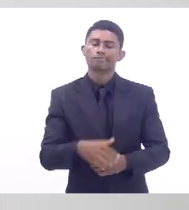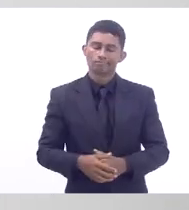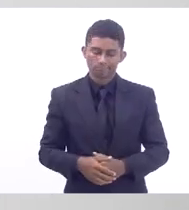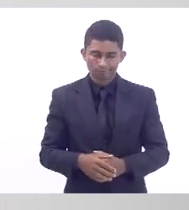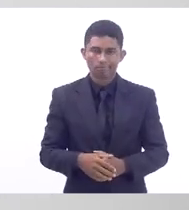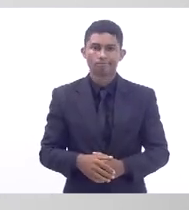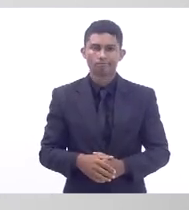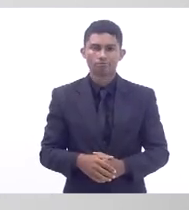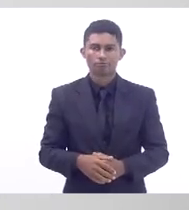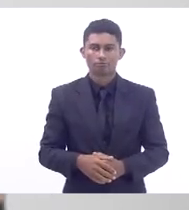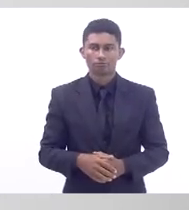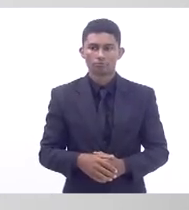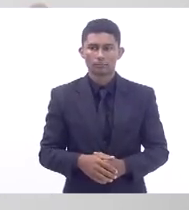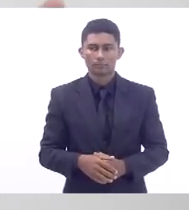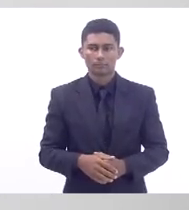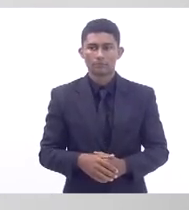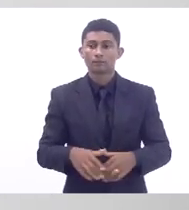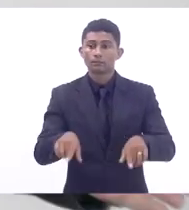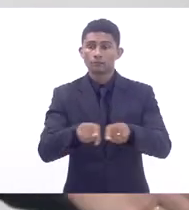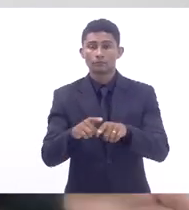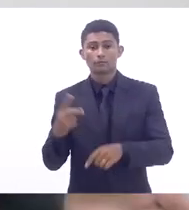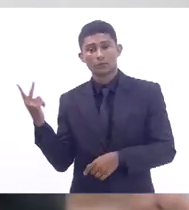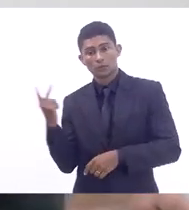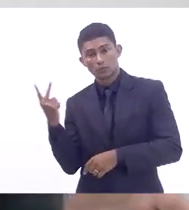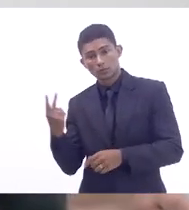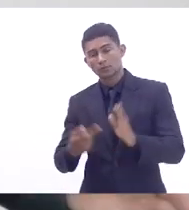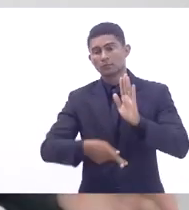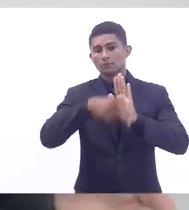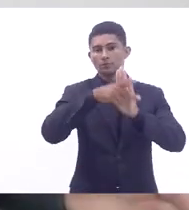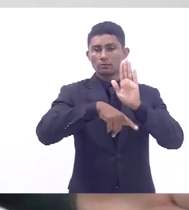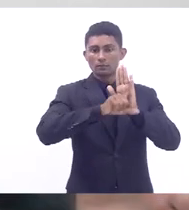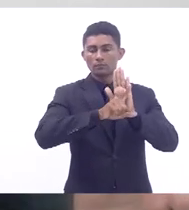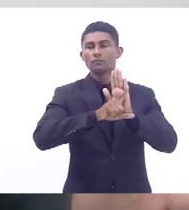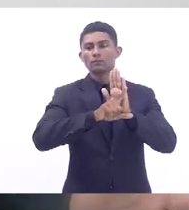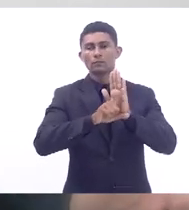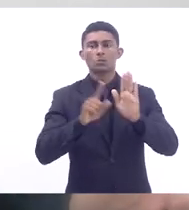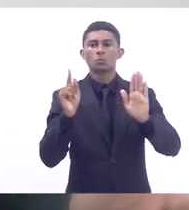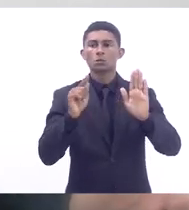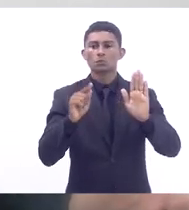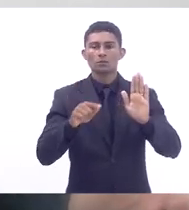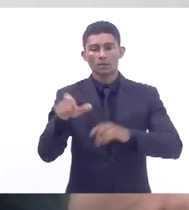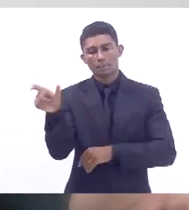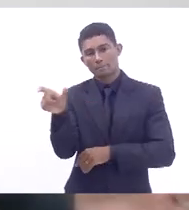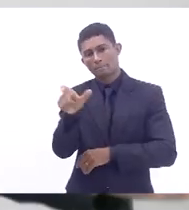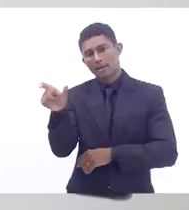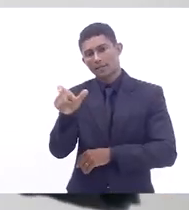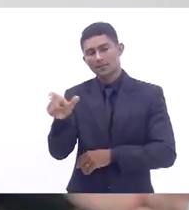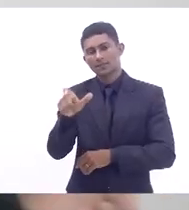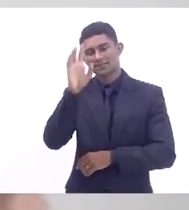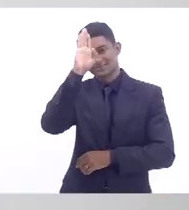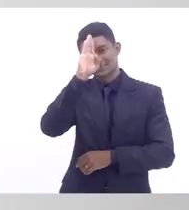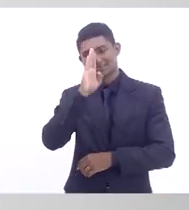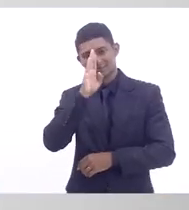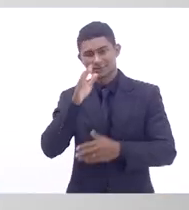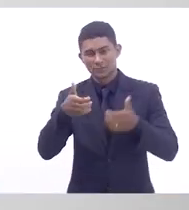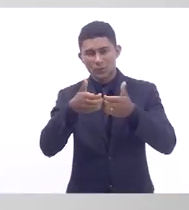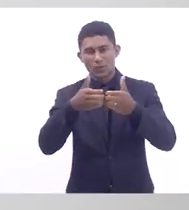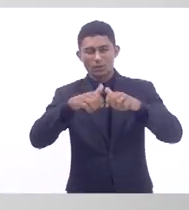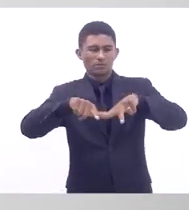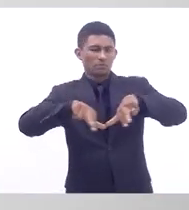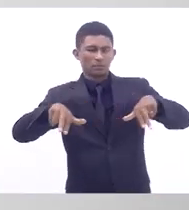Autonomia a segunda também são os coautores no projeto para estabelecer o passe livre intermunicipal Universitário